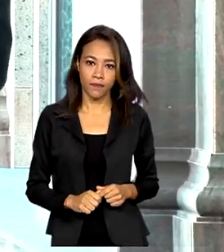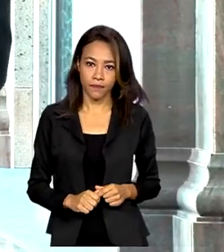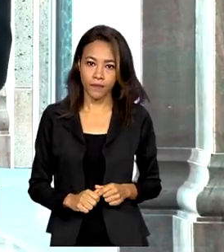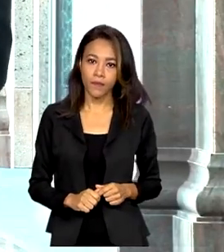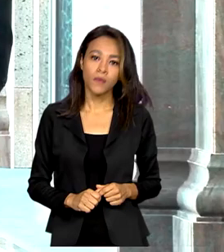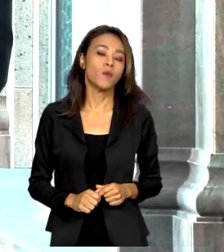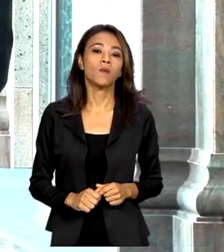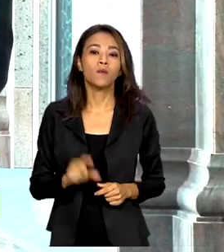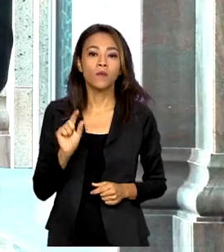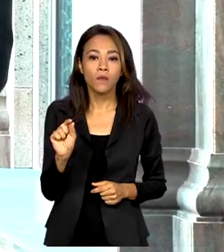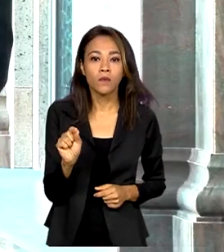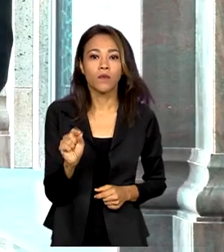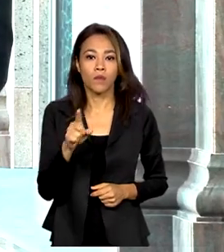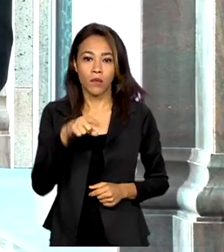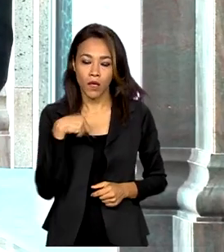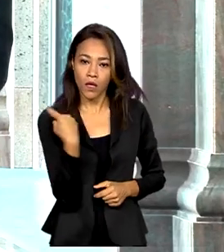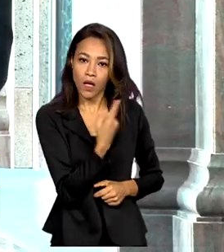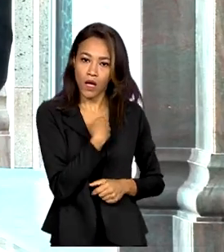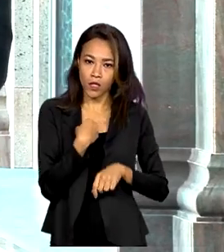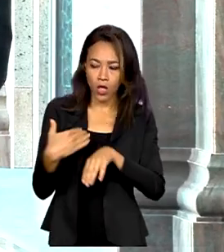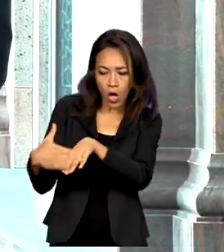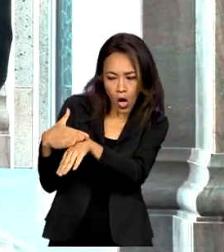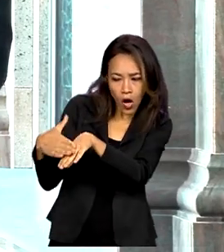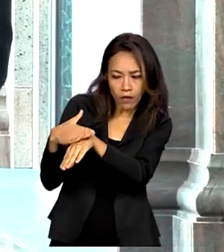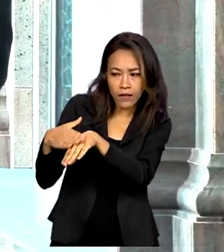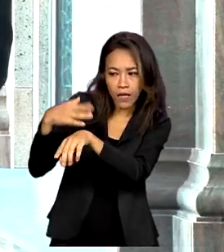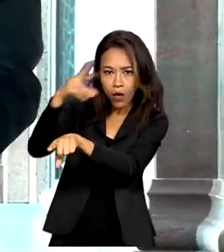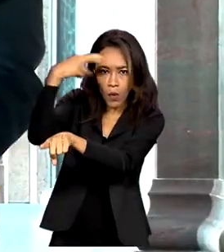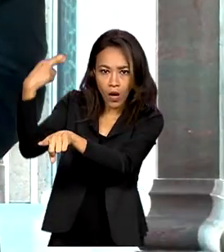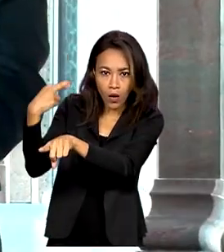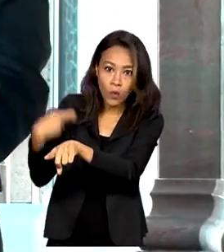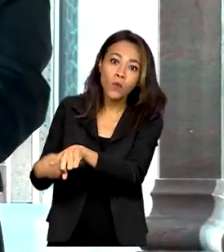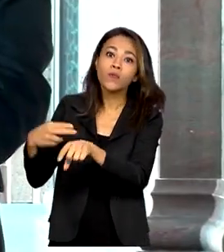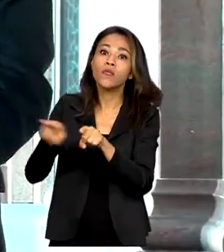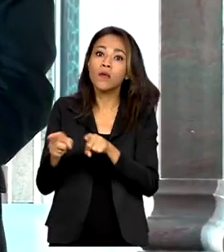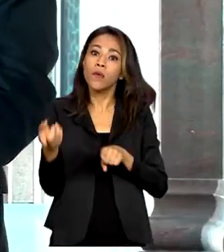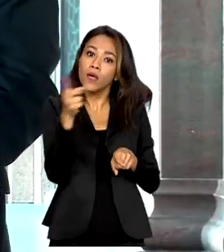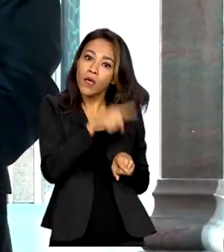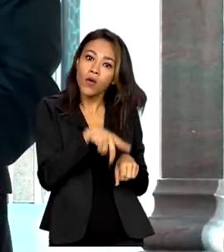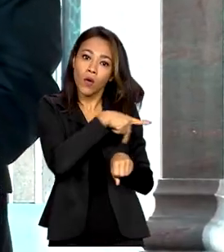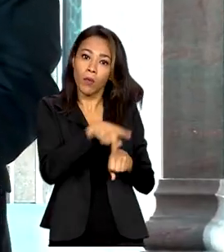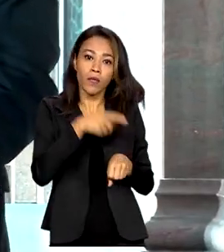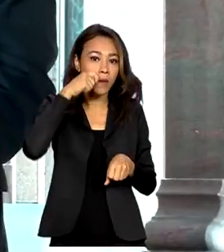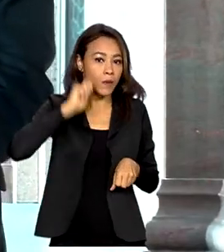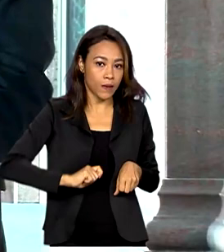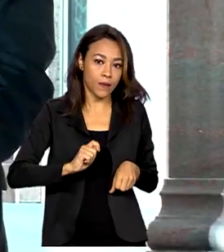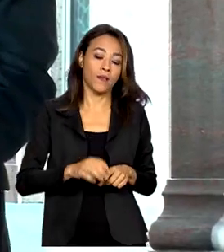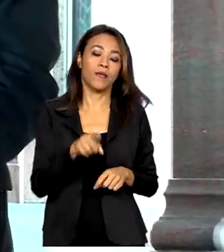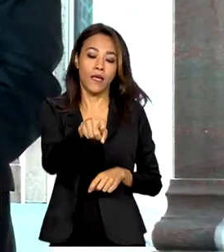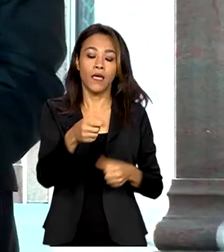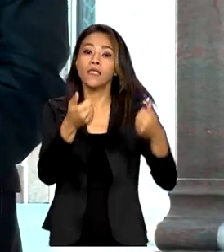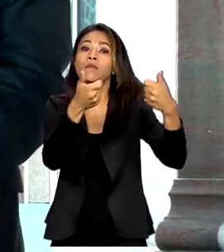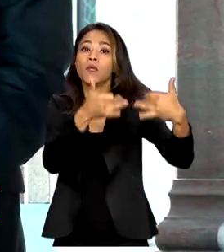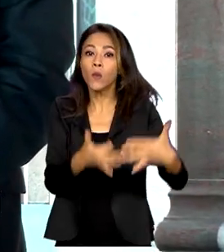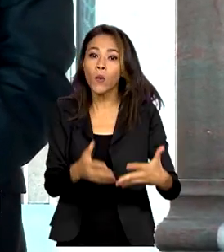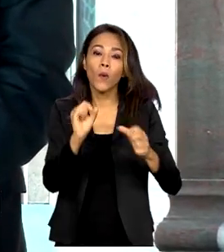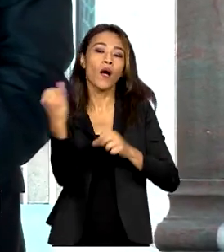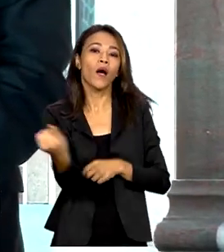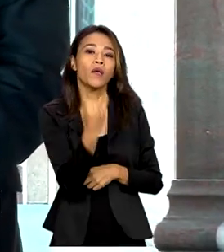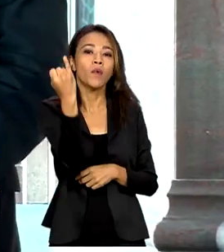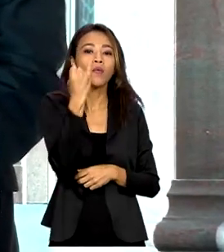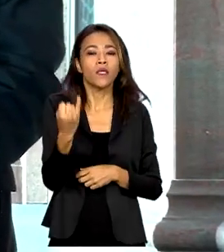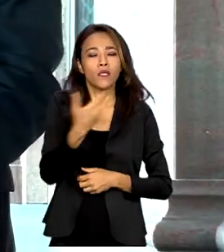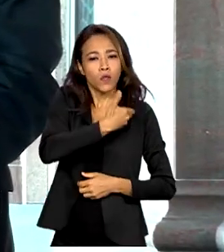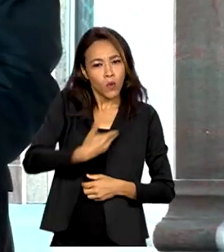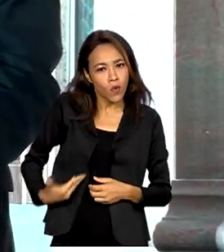para conversarmos tanto com a Rússia quanto com a Ucrânia. O presidente Lula reforçou ainda a importância de uma